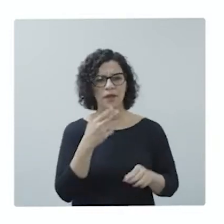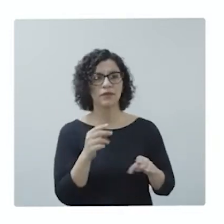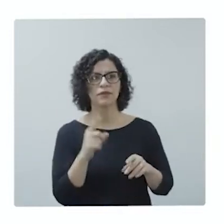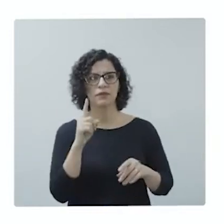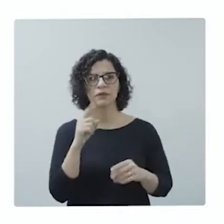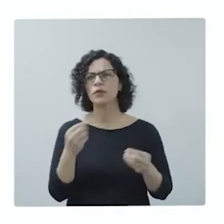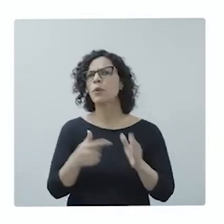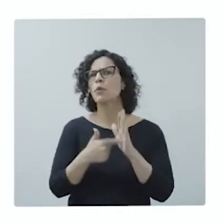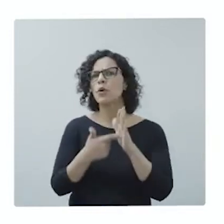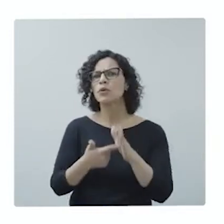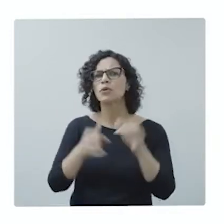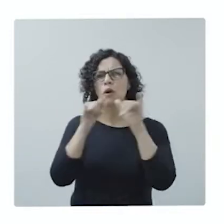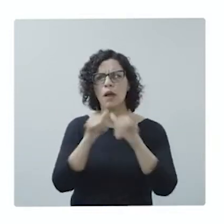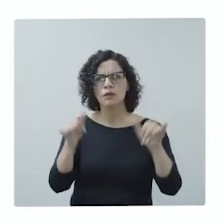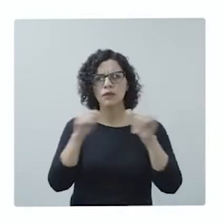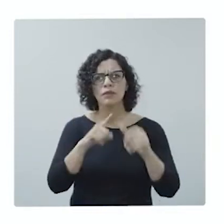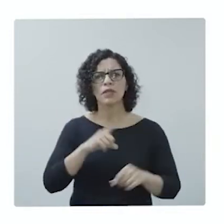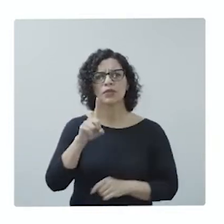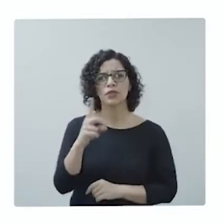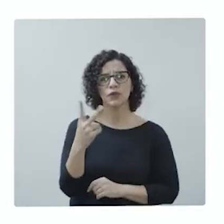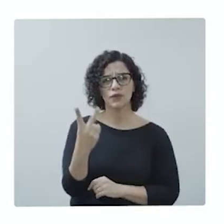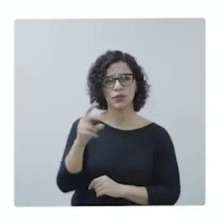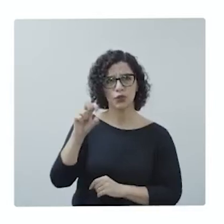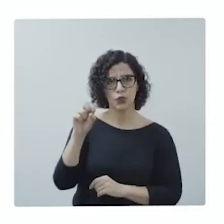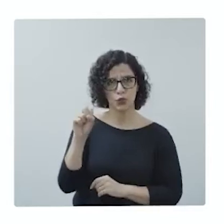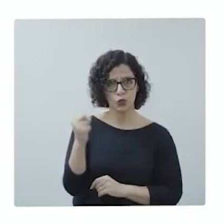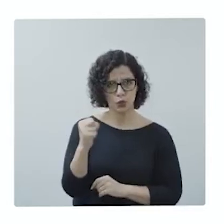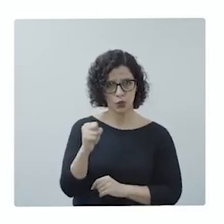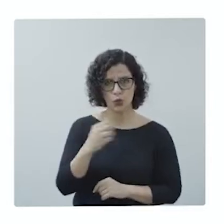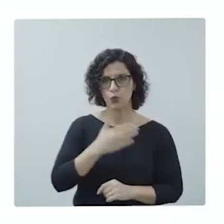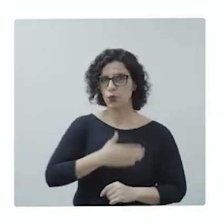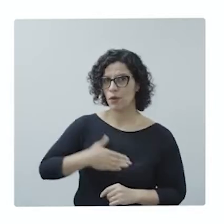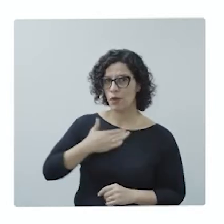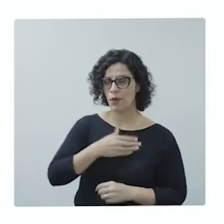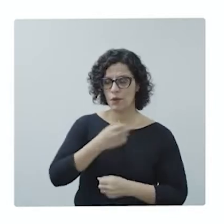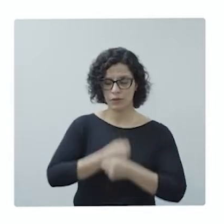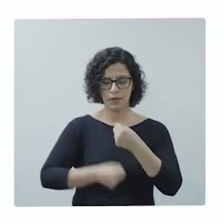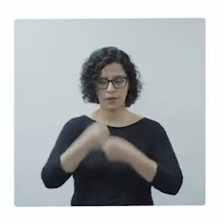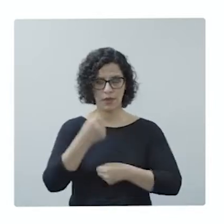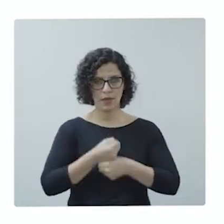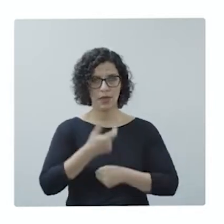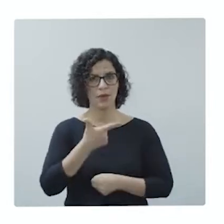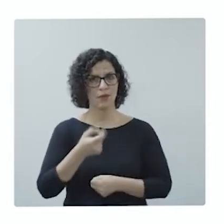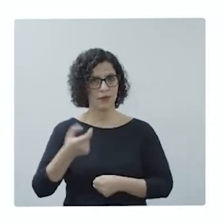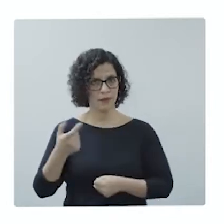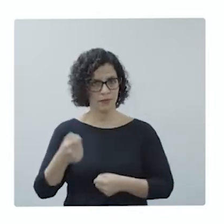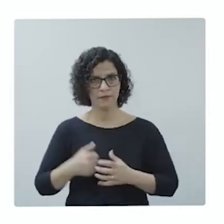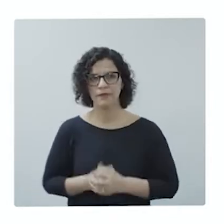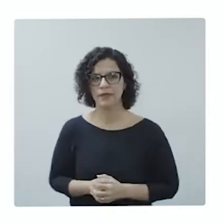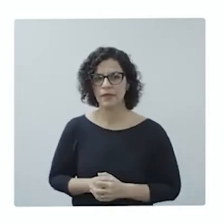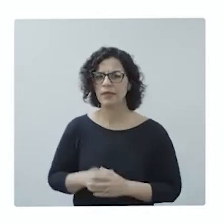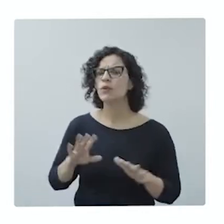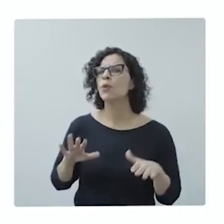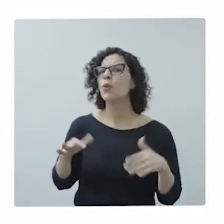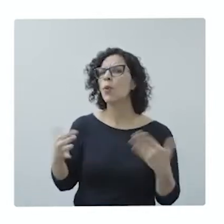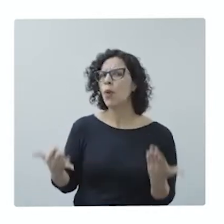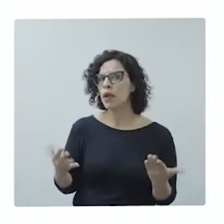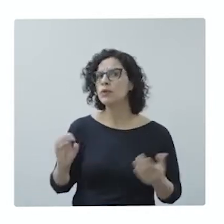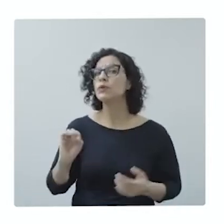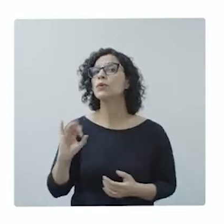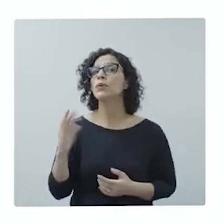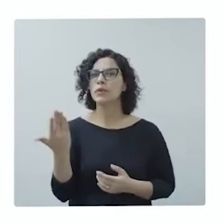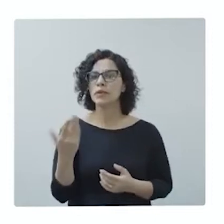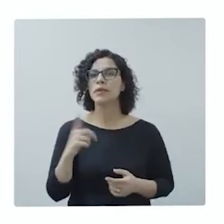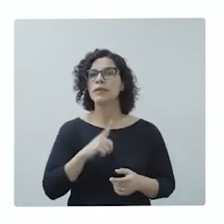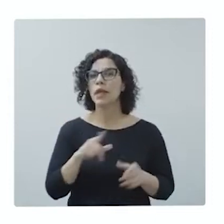que foi publicada no dia 28 de agosto de 2020, quando